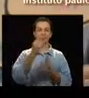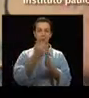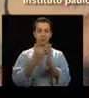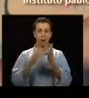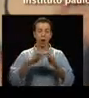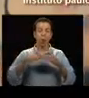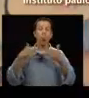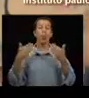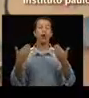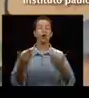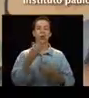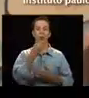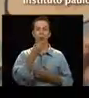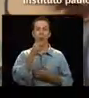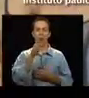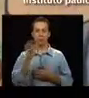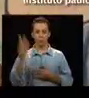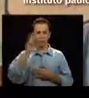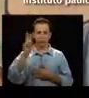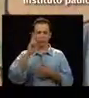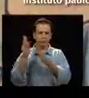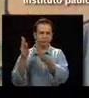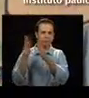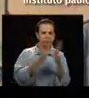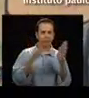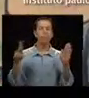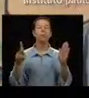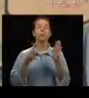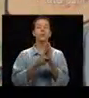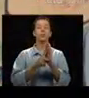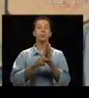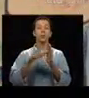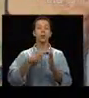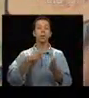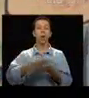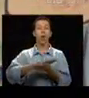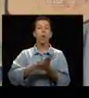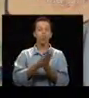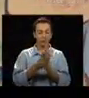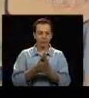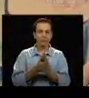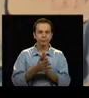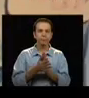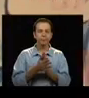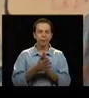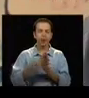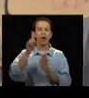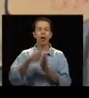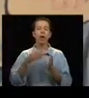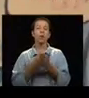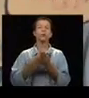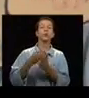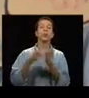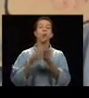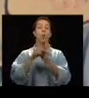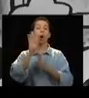pondo no palco da história o oprimido, ele estava fazendo um